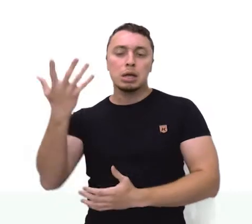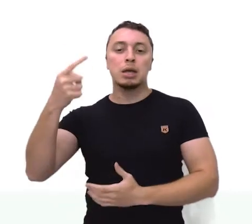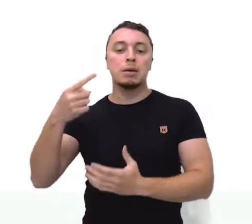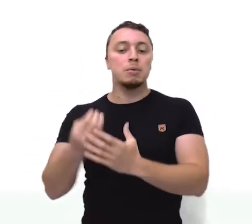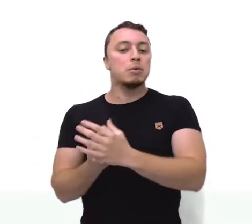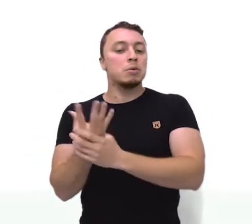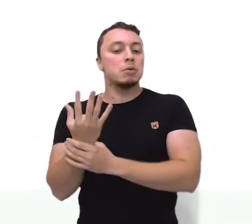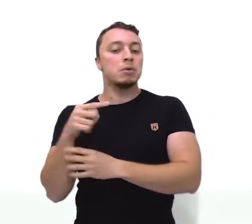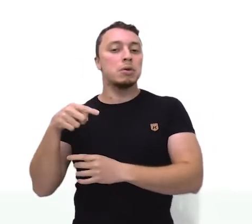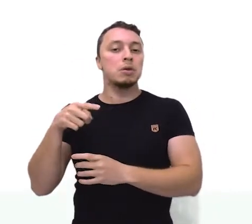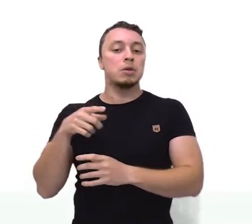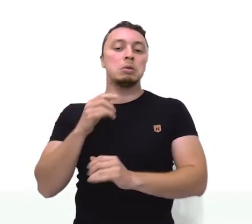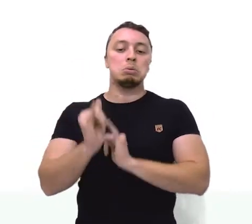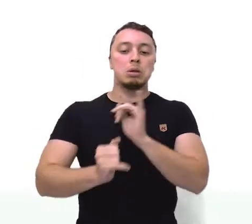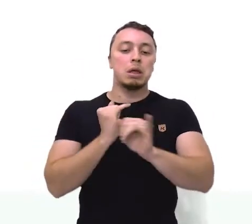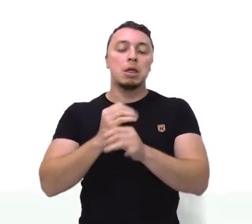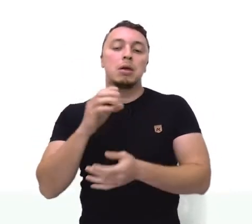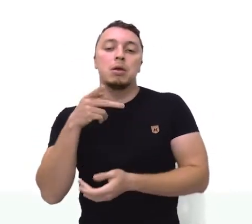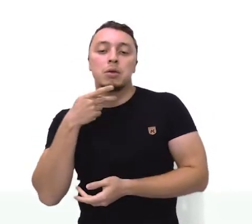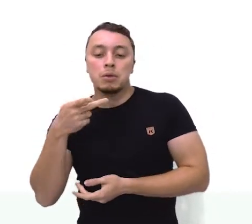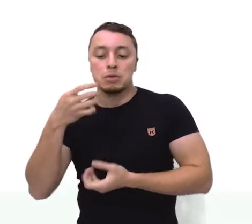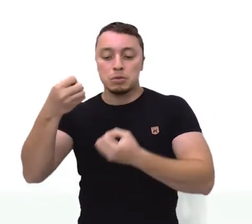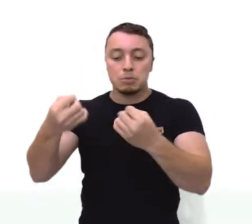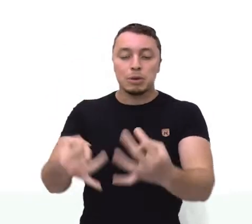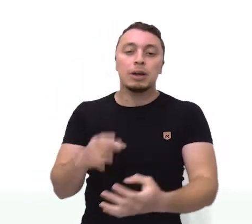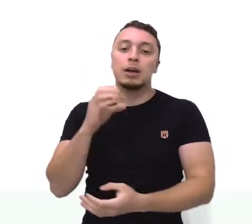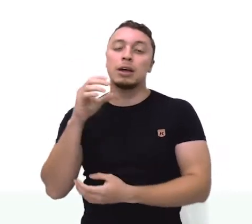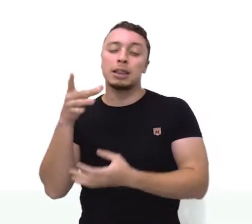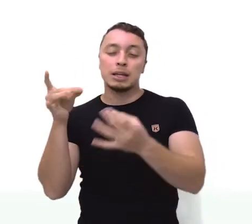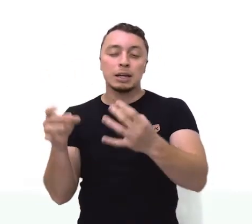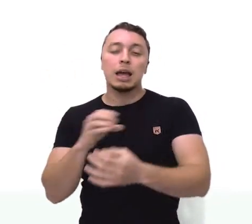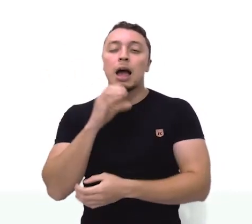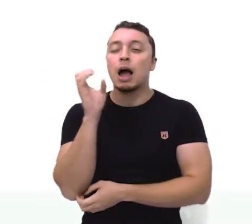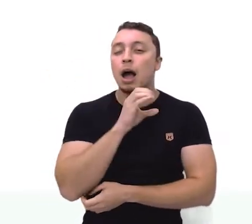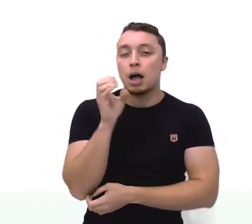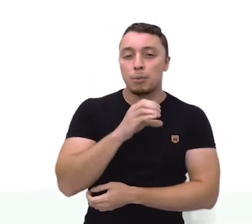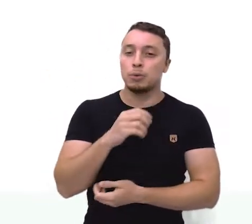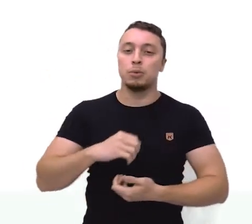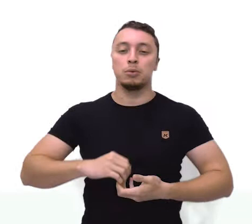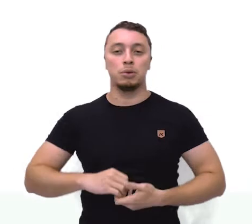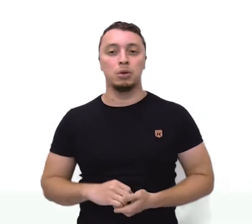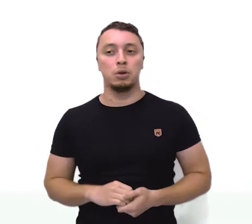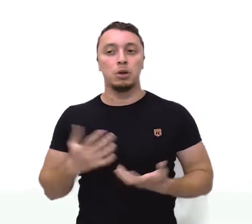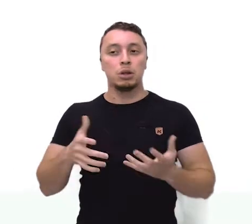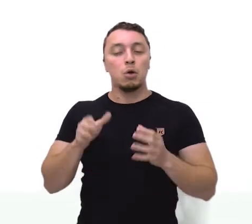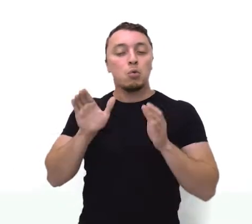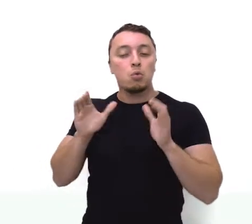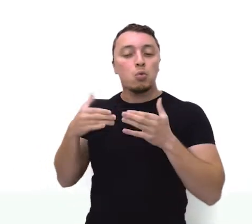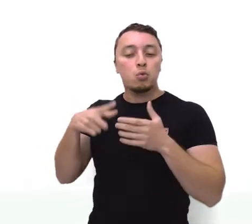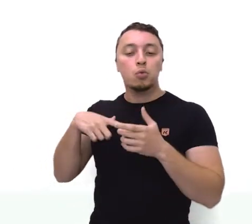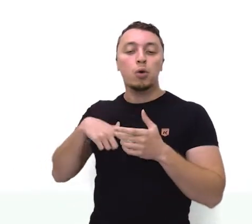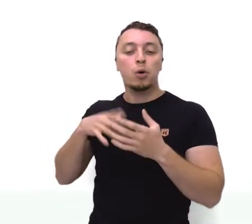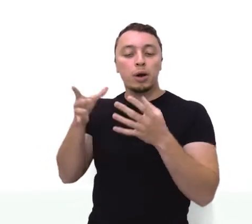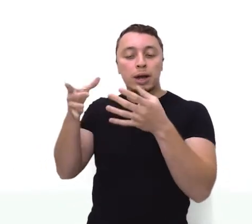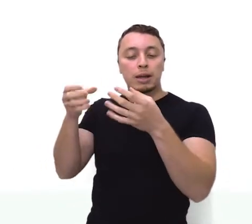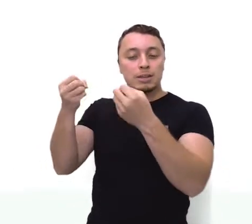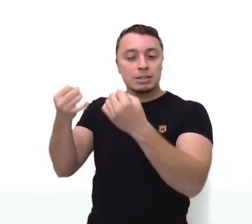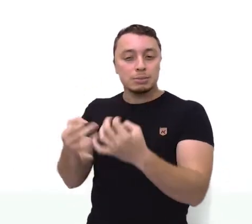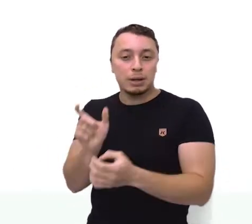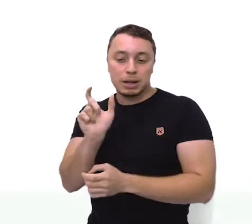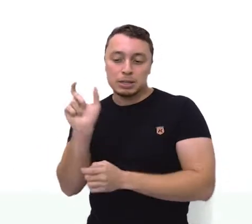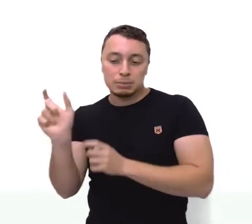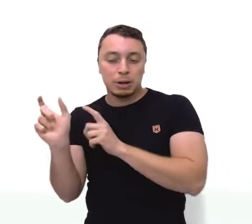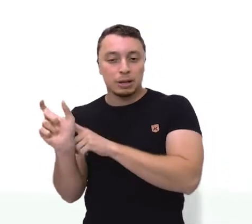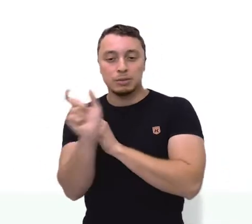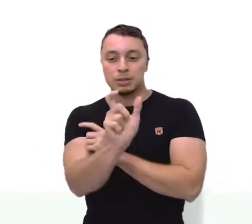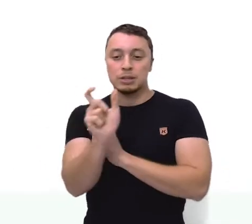online para acelerar a comunicação entre usuários. A ideia é adaptar as palavras de forma que fique